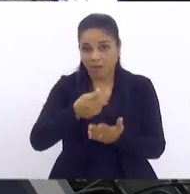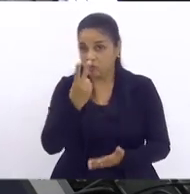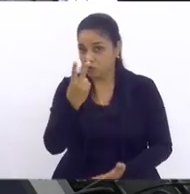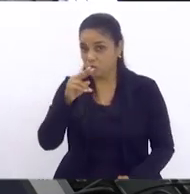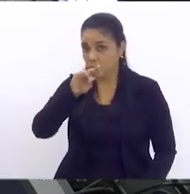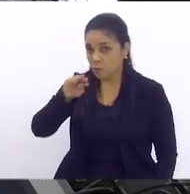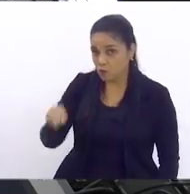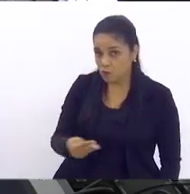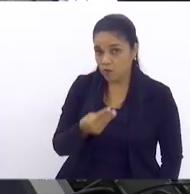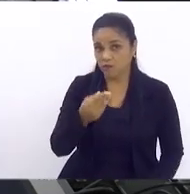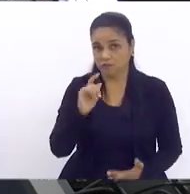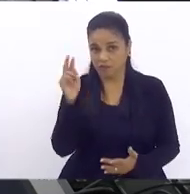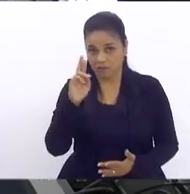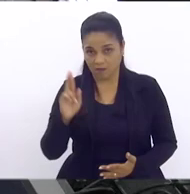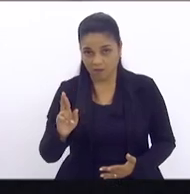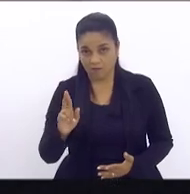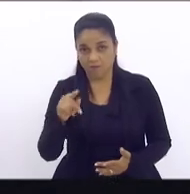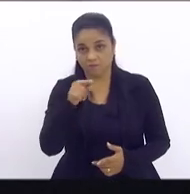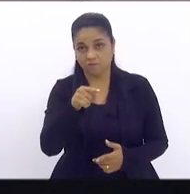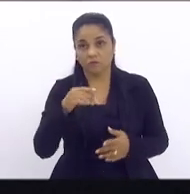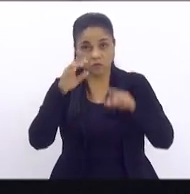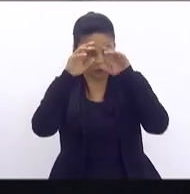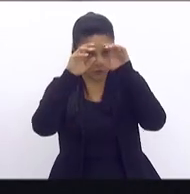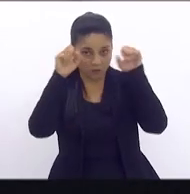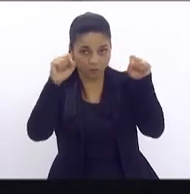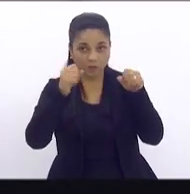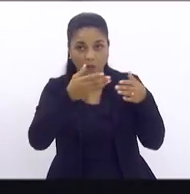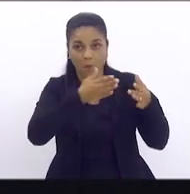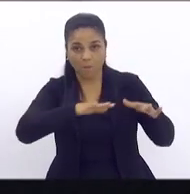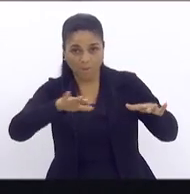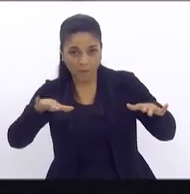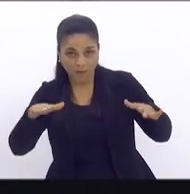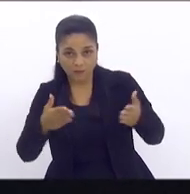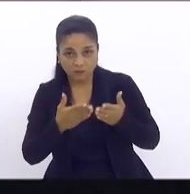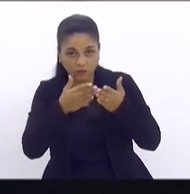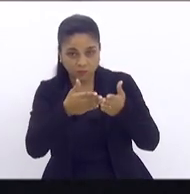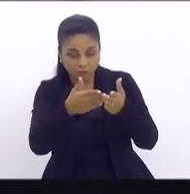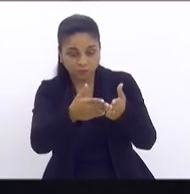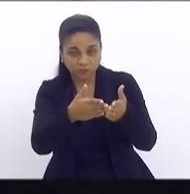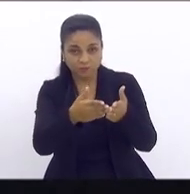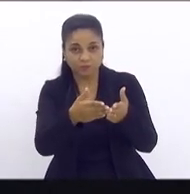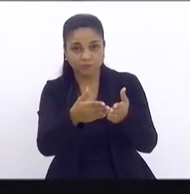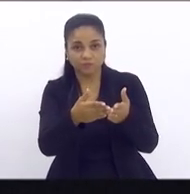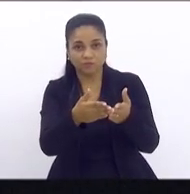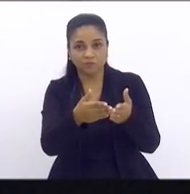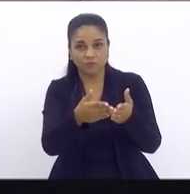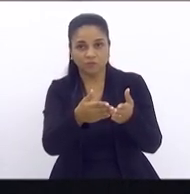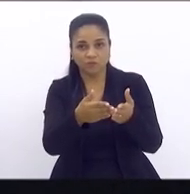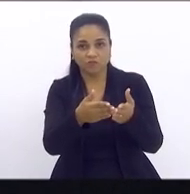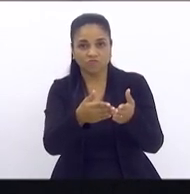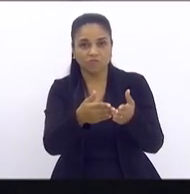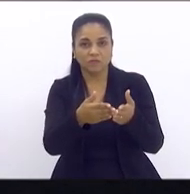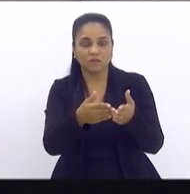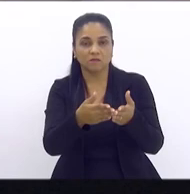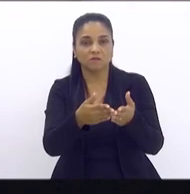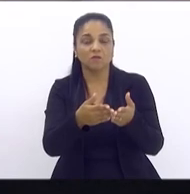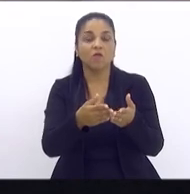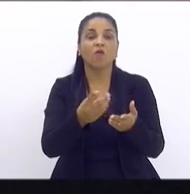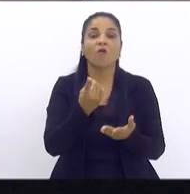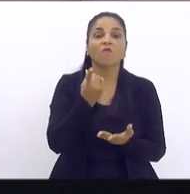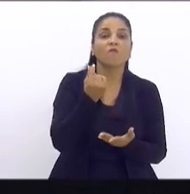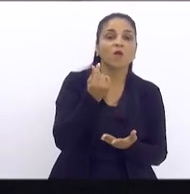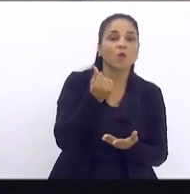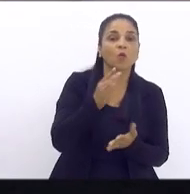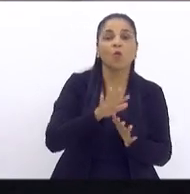no Tribunal Marítimo, que o senhor representa, diz que é o Tribunal Marítimo que emite a definição de qual é o valor da